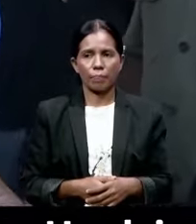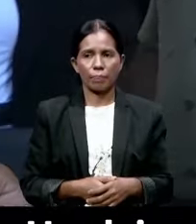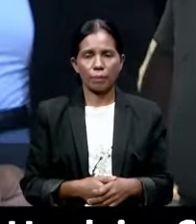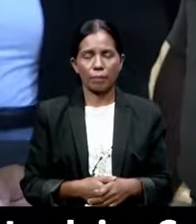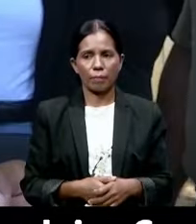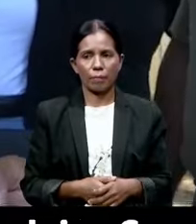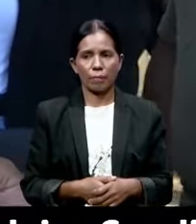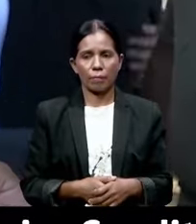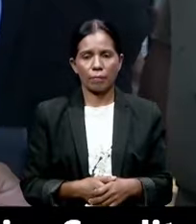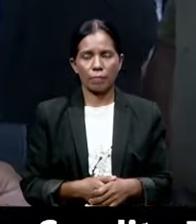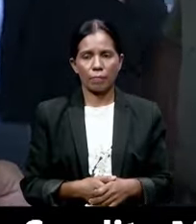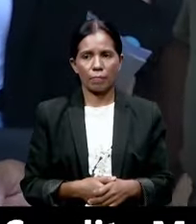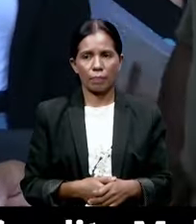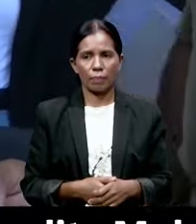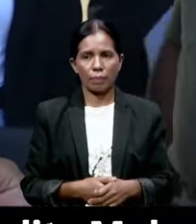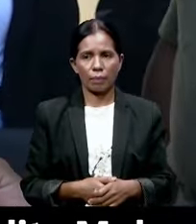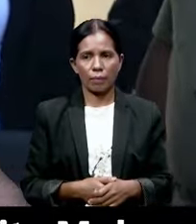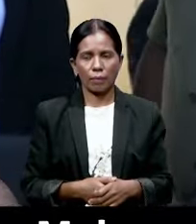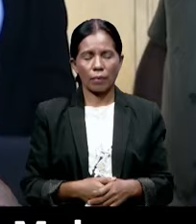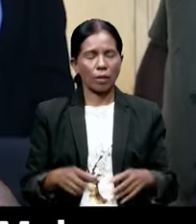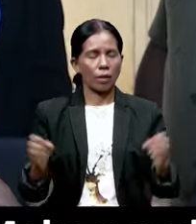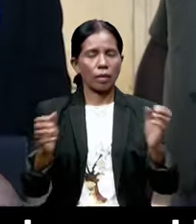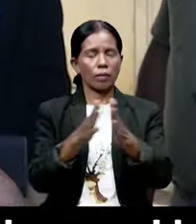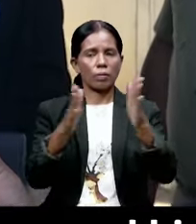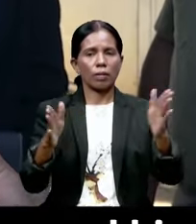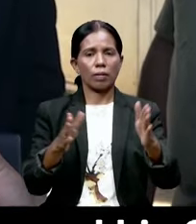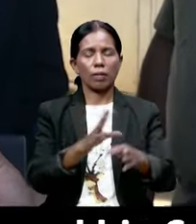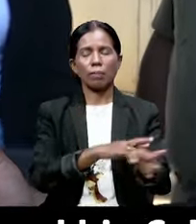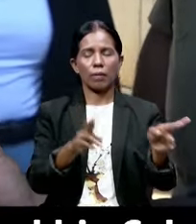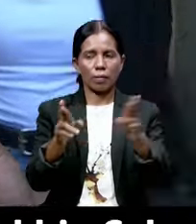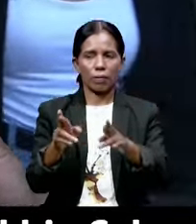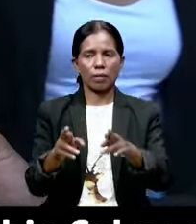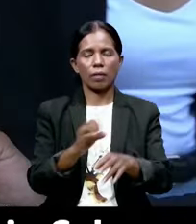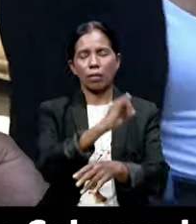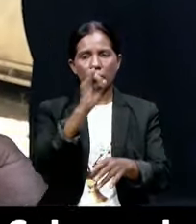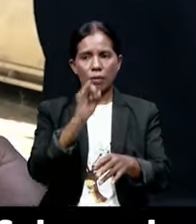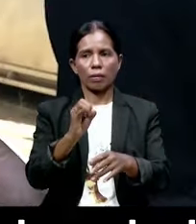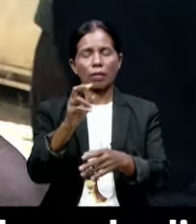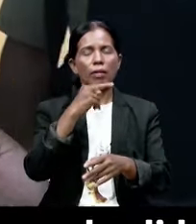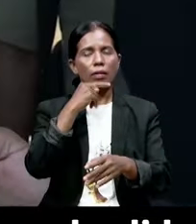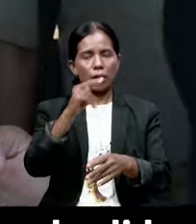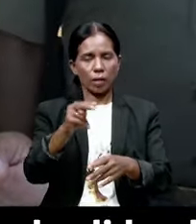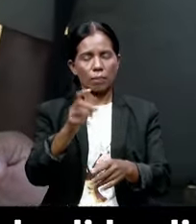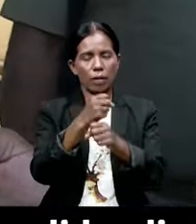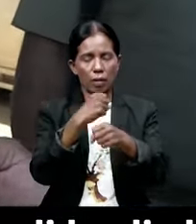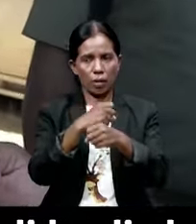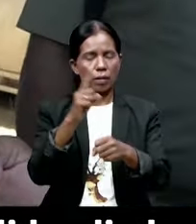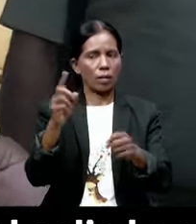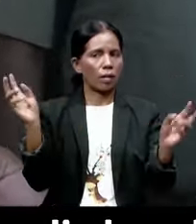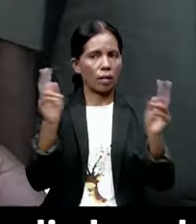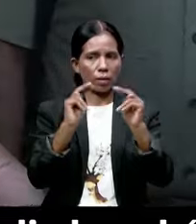salva, se você quer cargar para o futuro? Lá os bot, mas pronto, não é individual na carreira, mas calma, lá